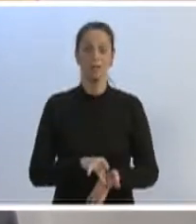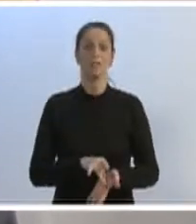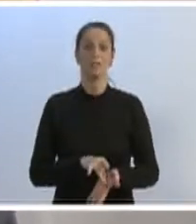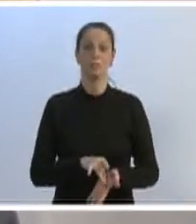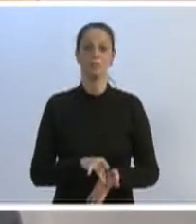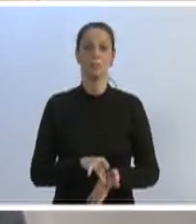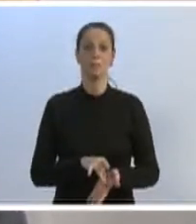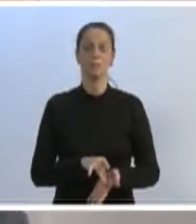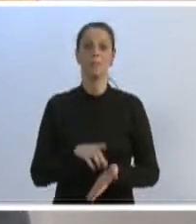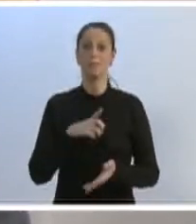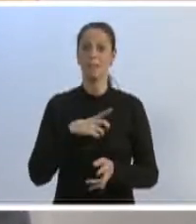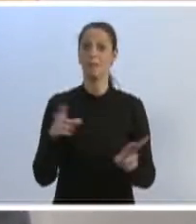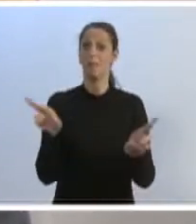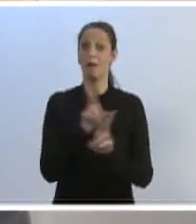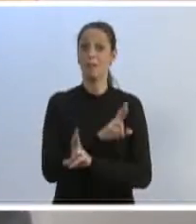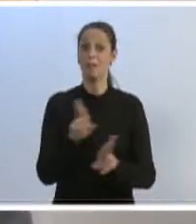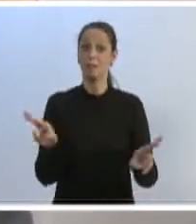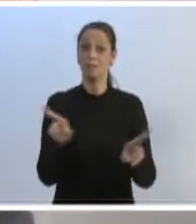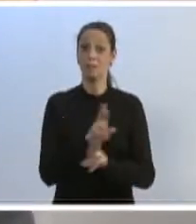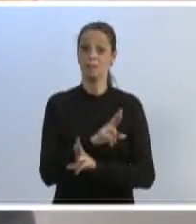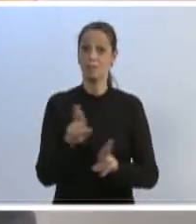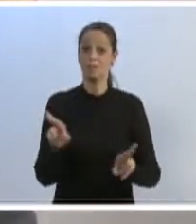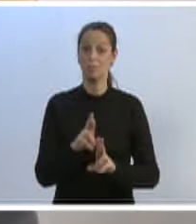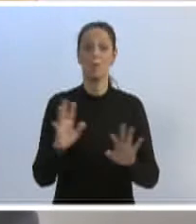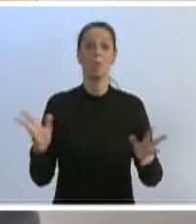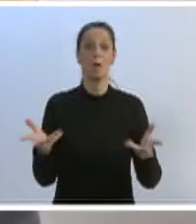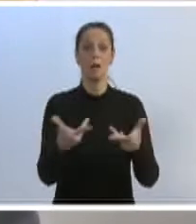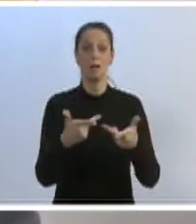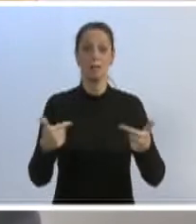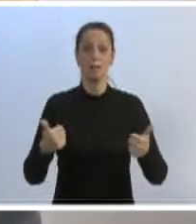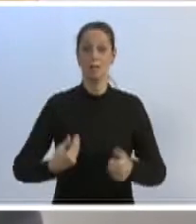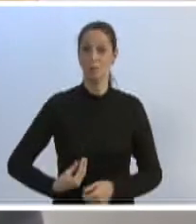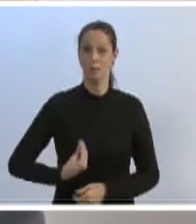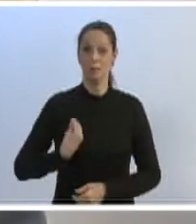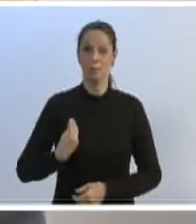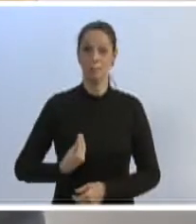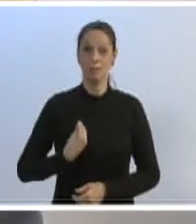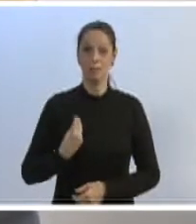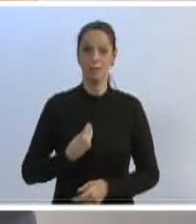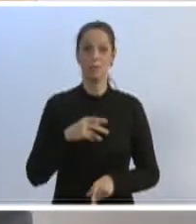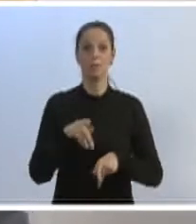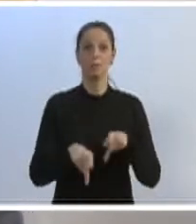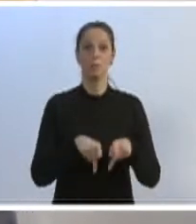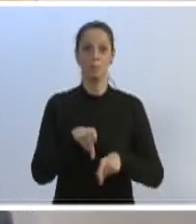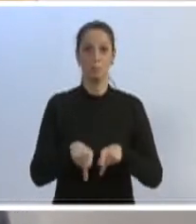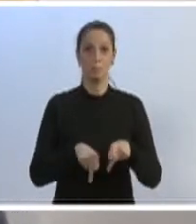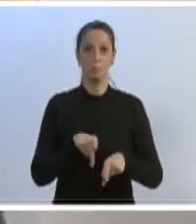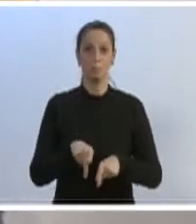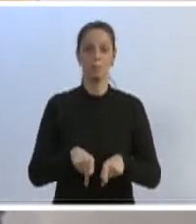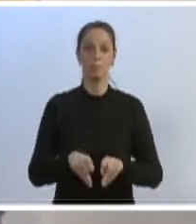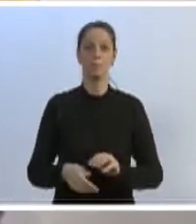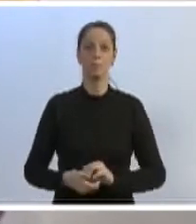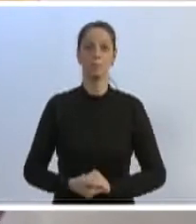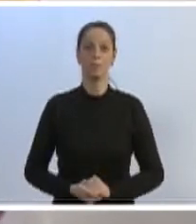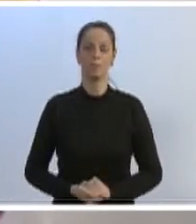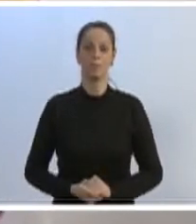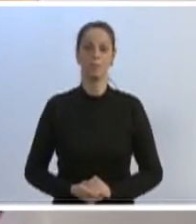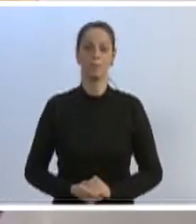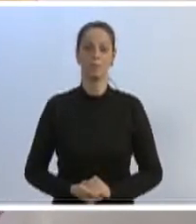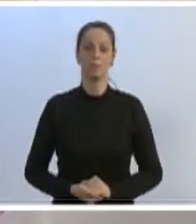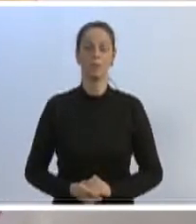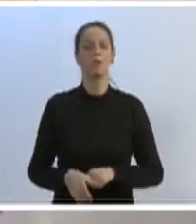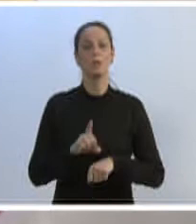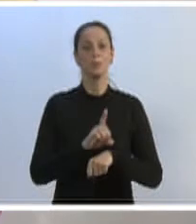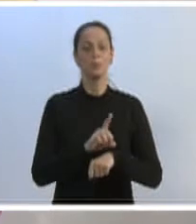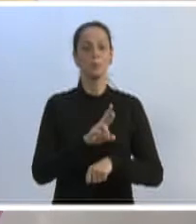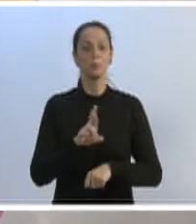diretamente relacionadas com a qualidade de vida do nosso povo. Dr. Marco Antônio